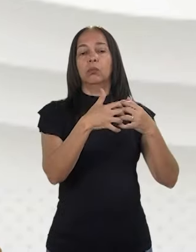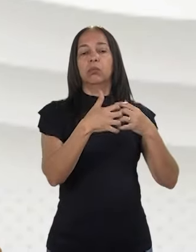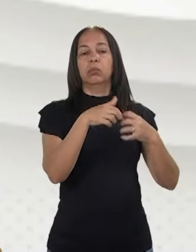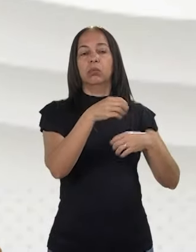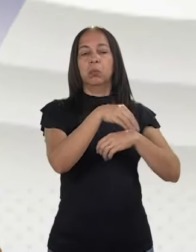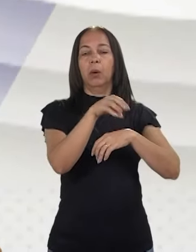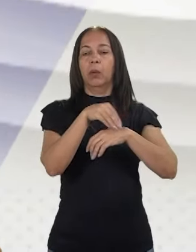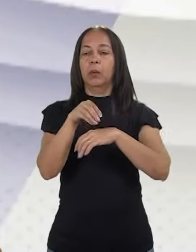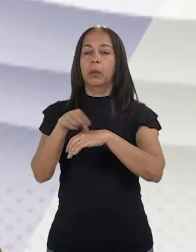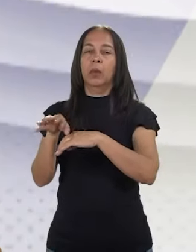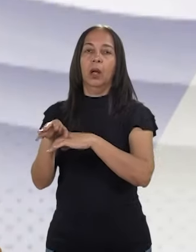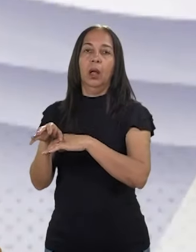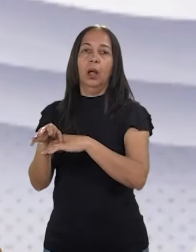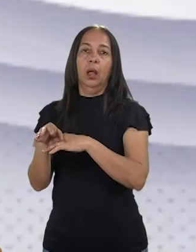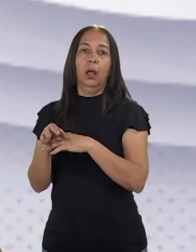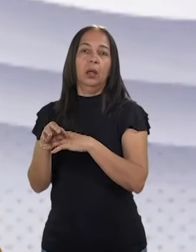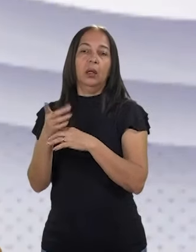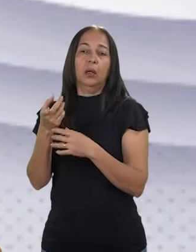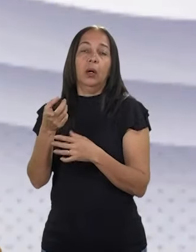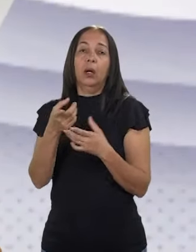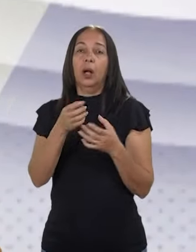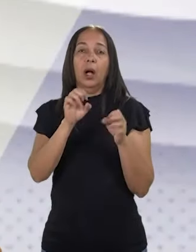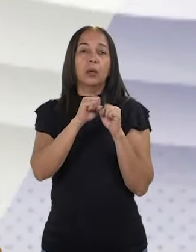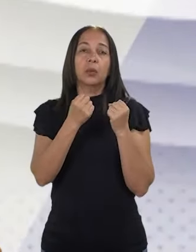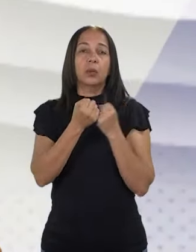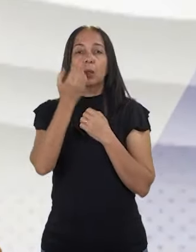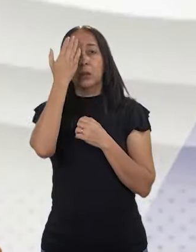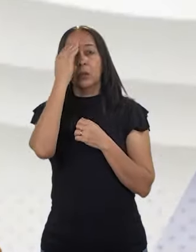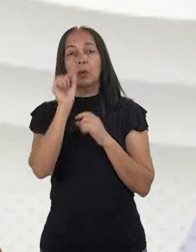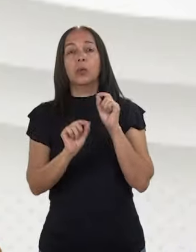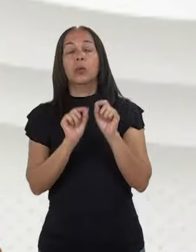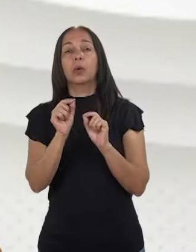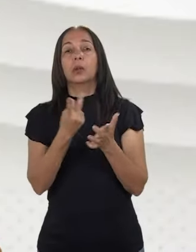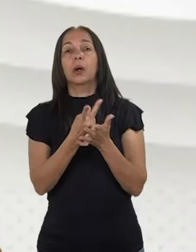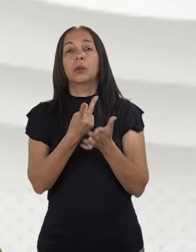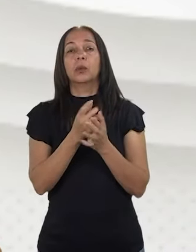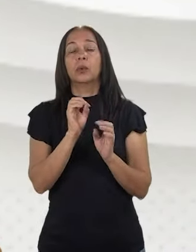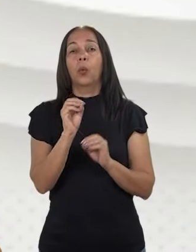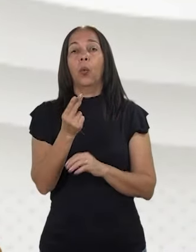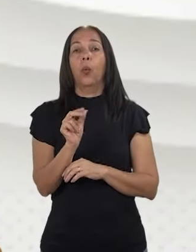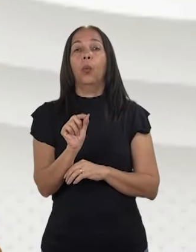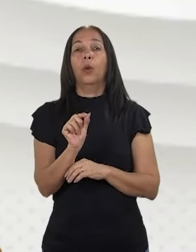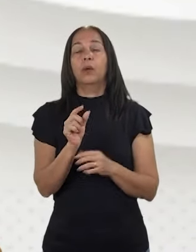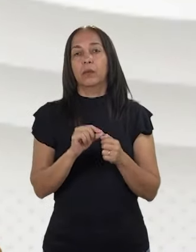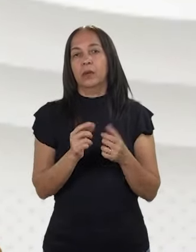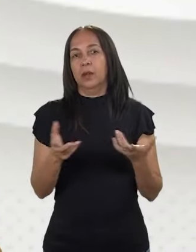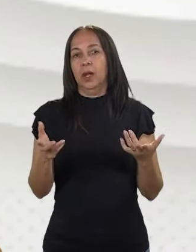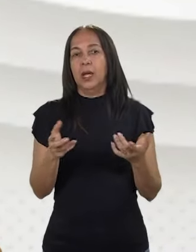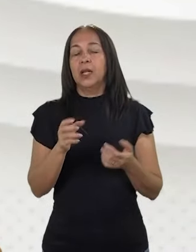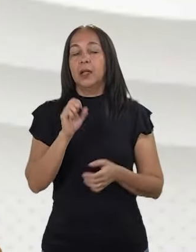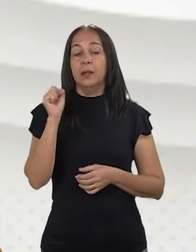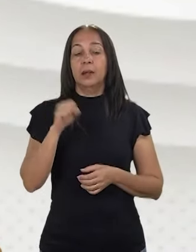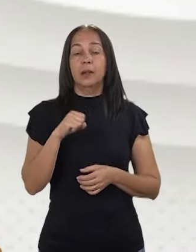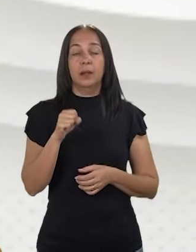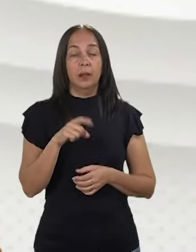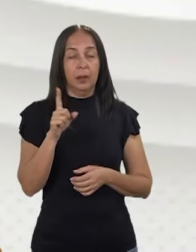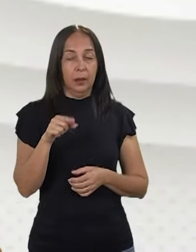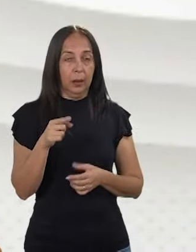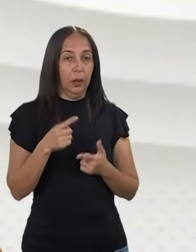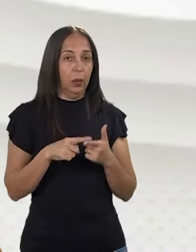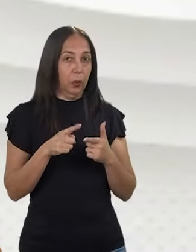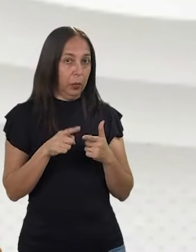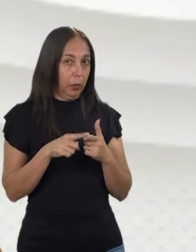facial que não está madura para uma sociedade que não sabe o que é que tá acontecendo ou o que é que pode ser feito então sim é um problema de Educação do meu ponto